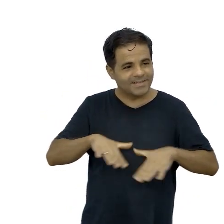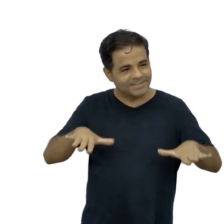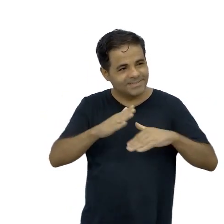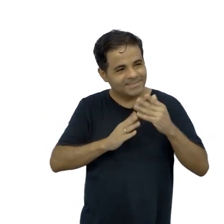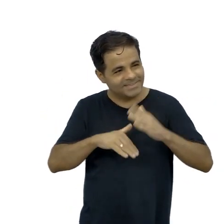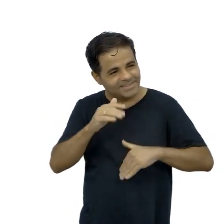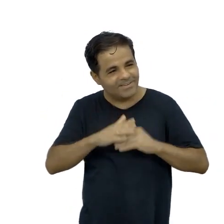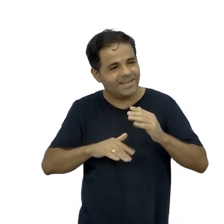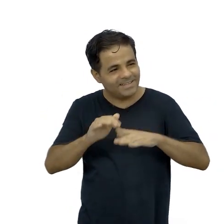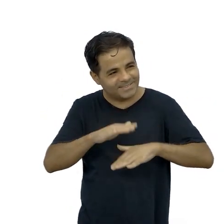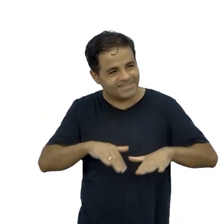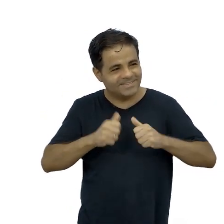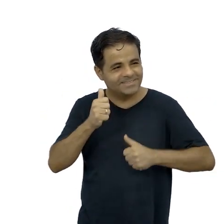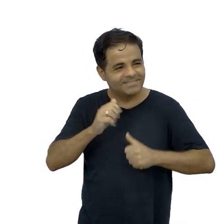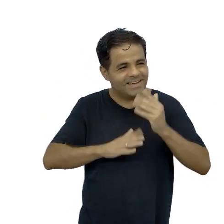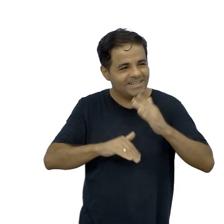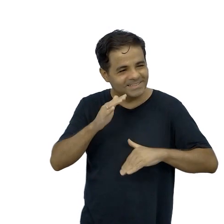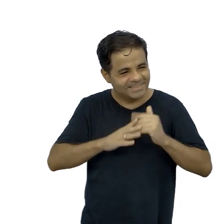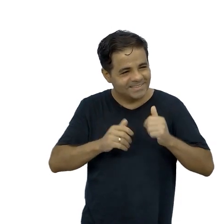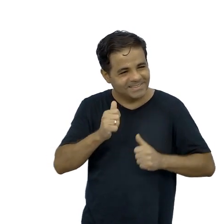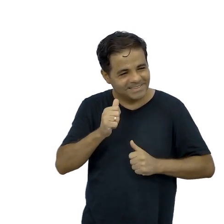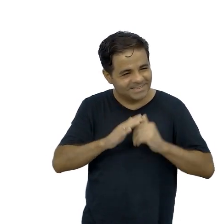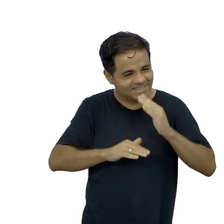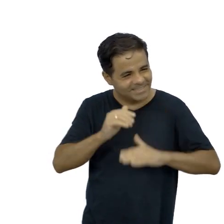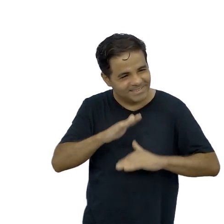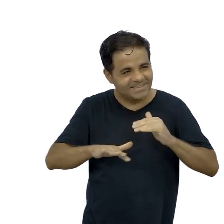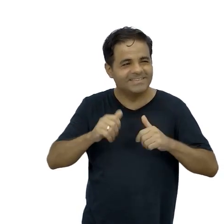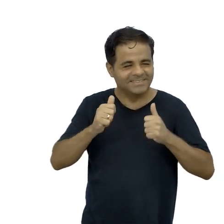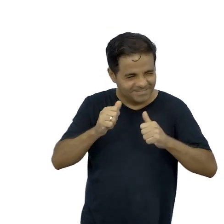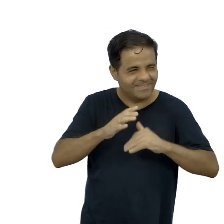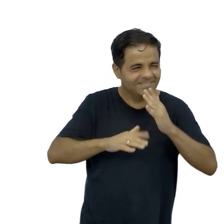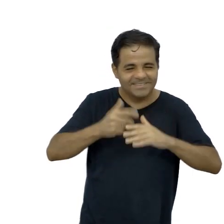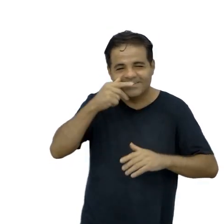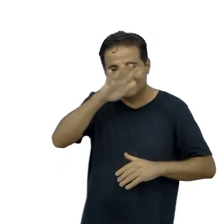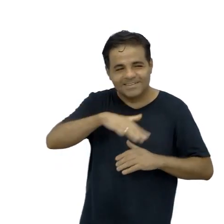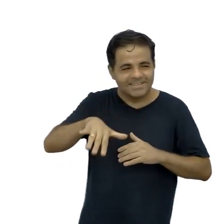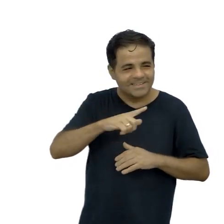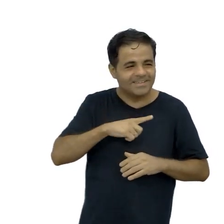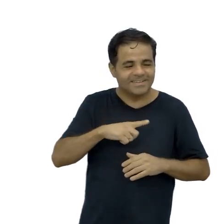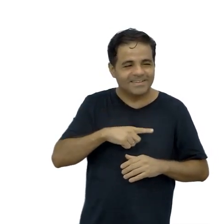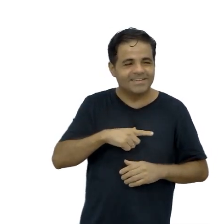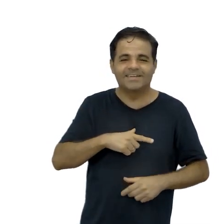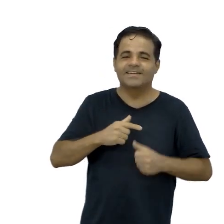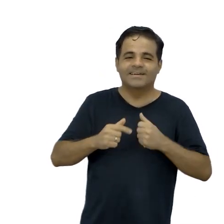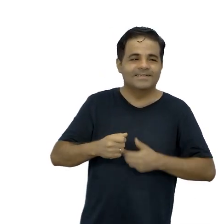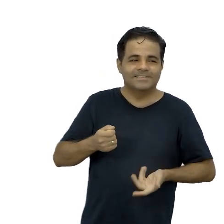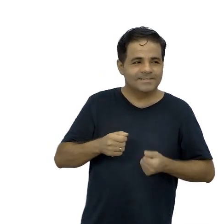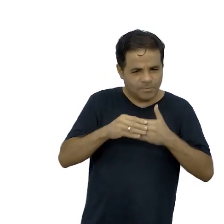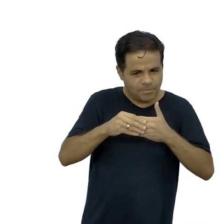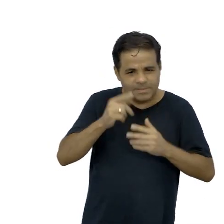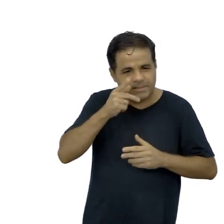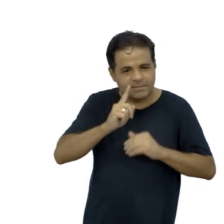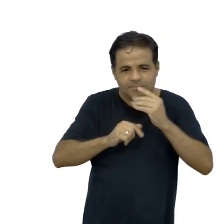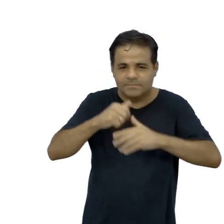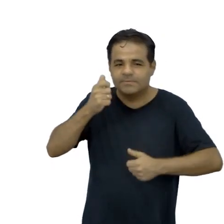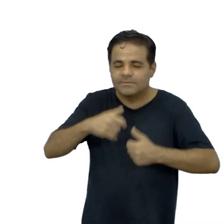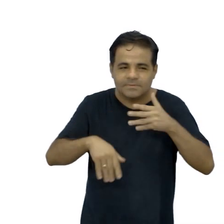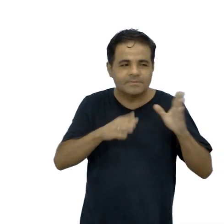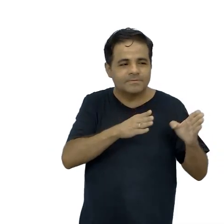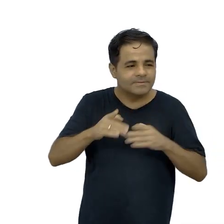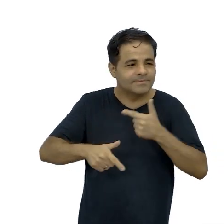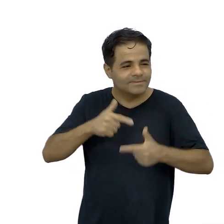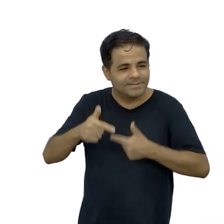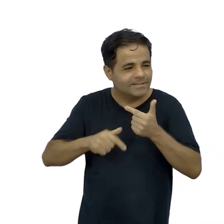de aulas, da sequência de atividade 1, para que a gente possa ter em mente o que nós vamos trabalhar. Essa sequência